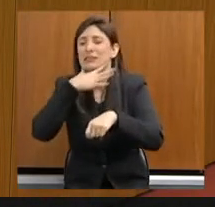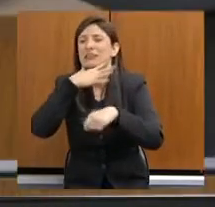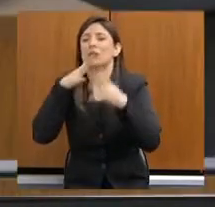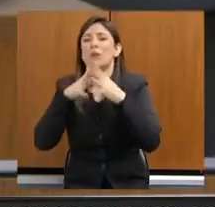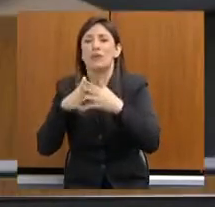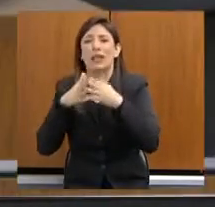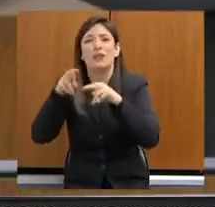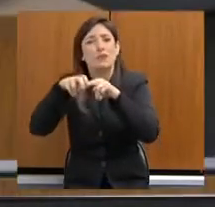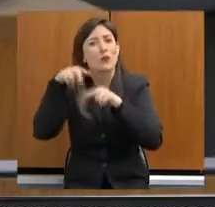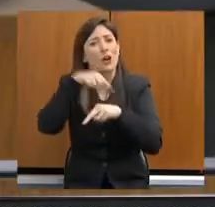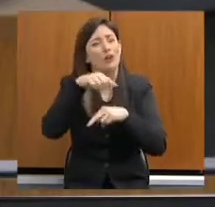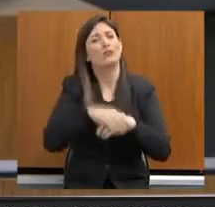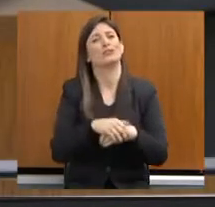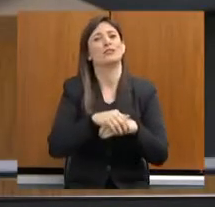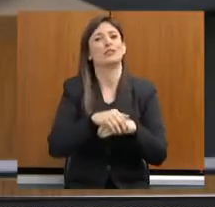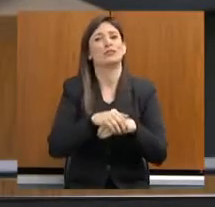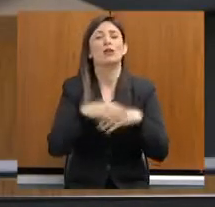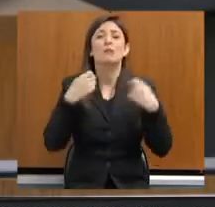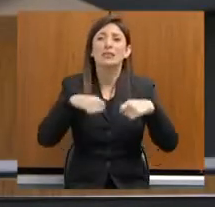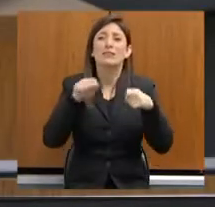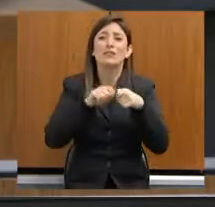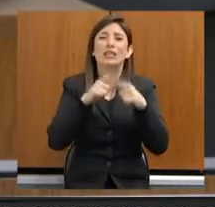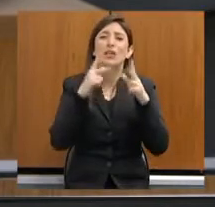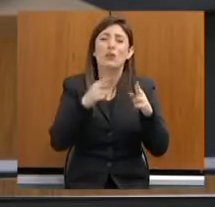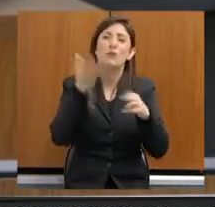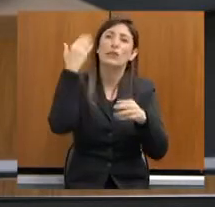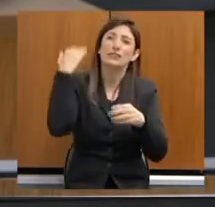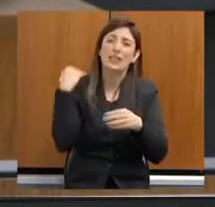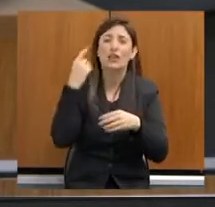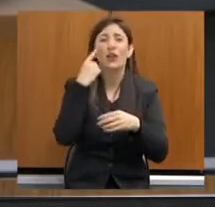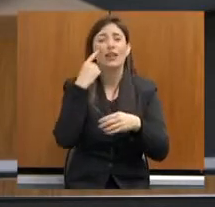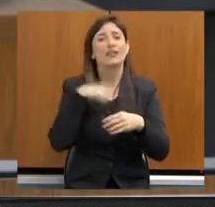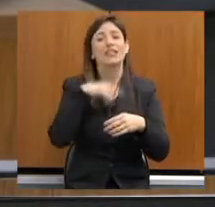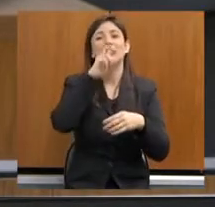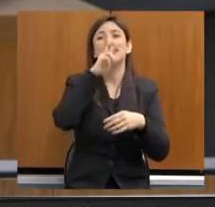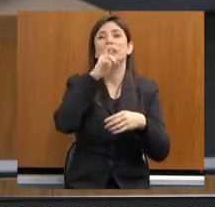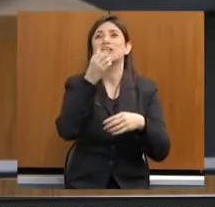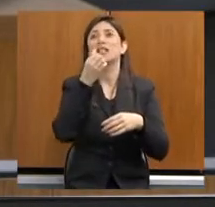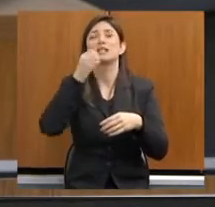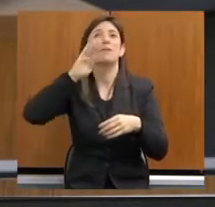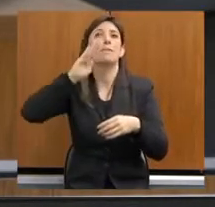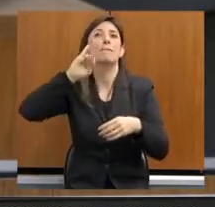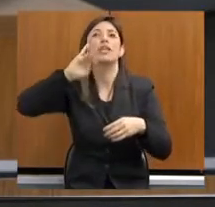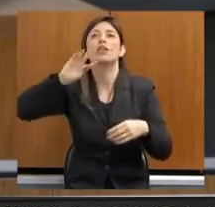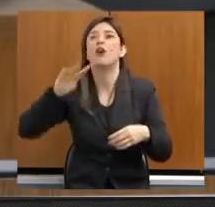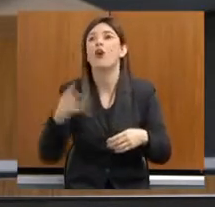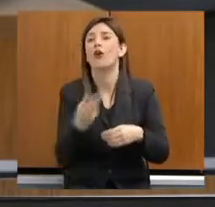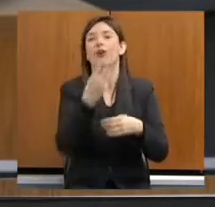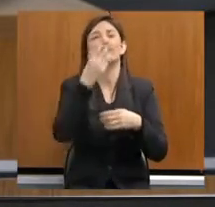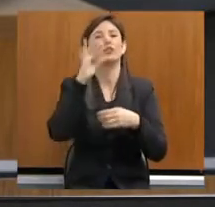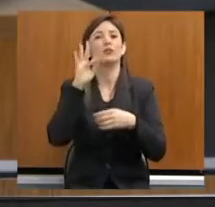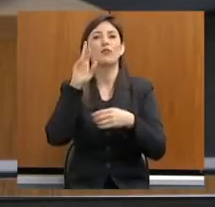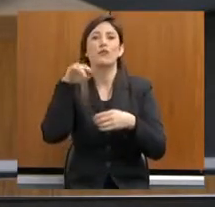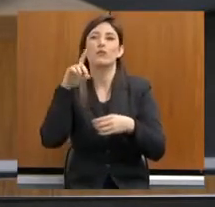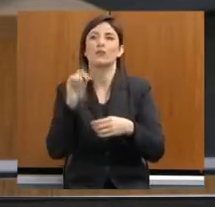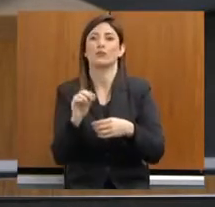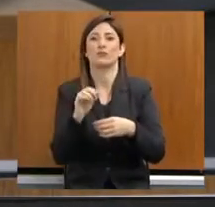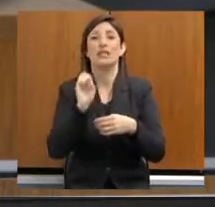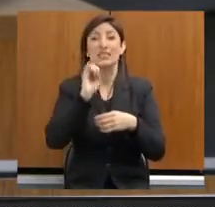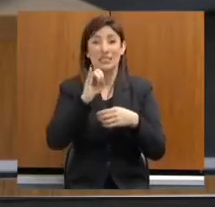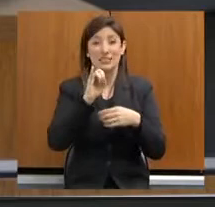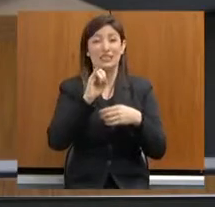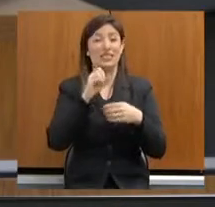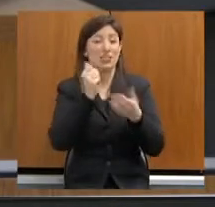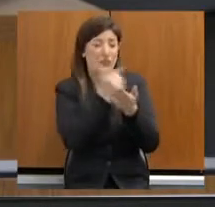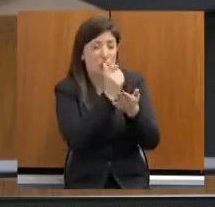passado são cinco seis bilhões do fundo tivesse comprado dois milhões de sacas de café esse café não teria ido